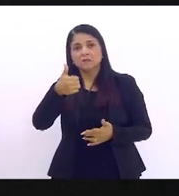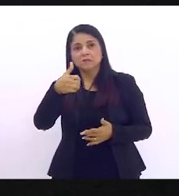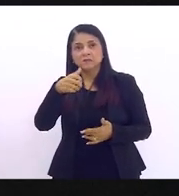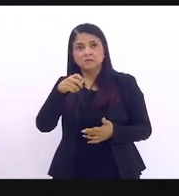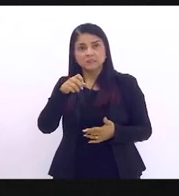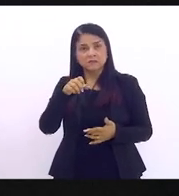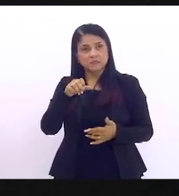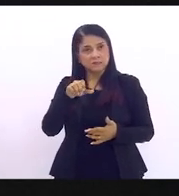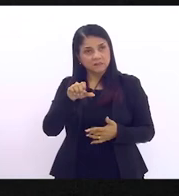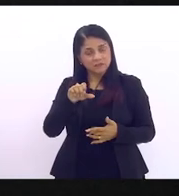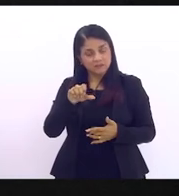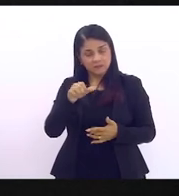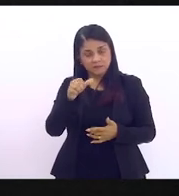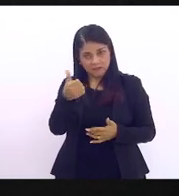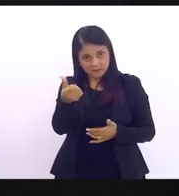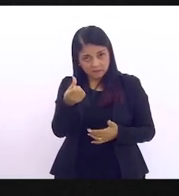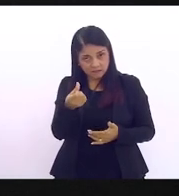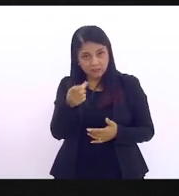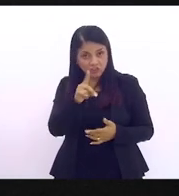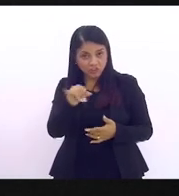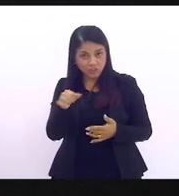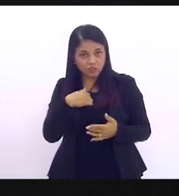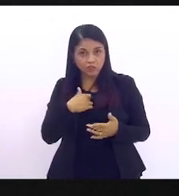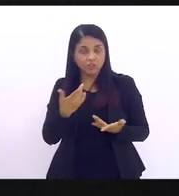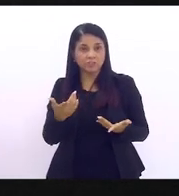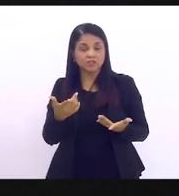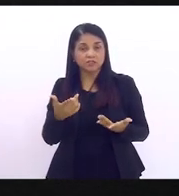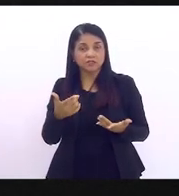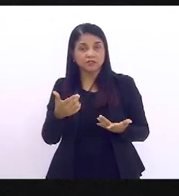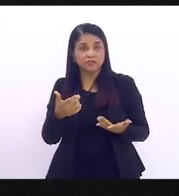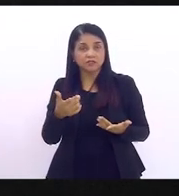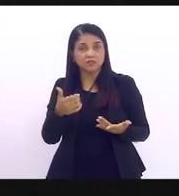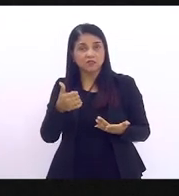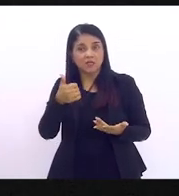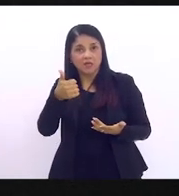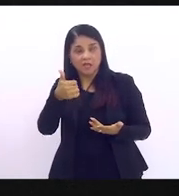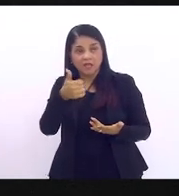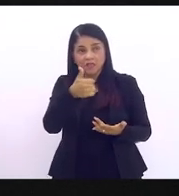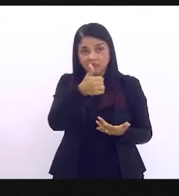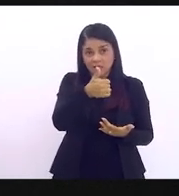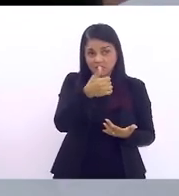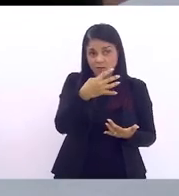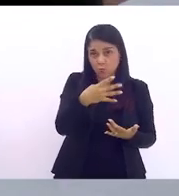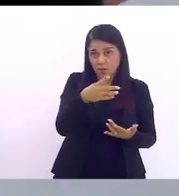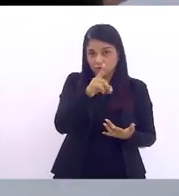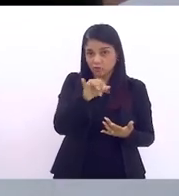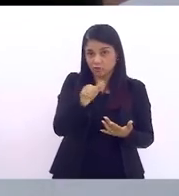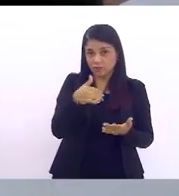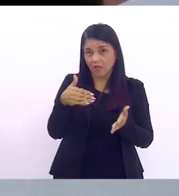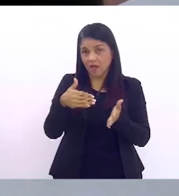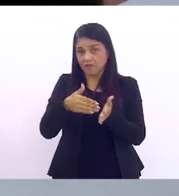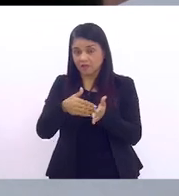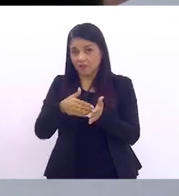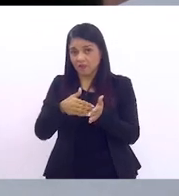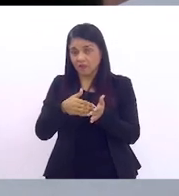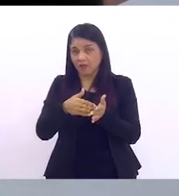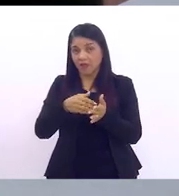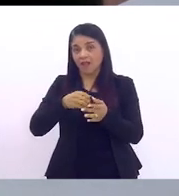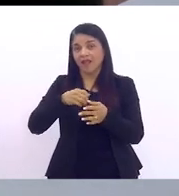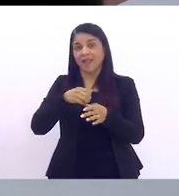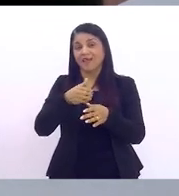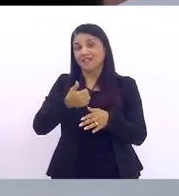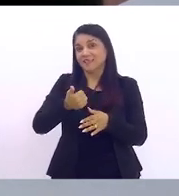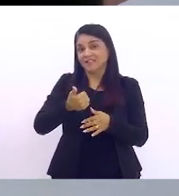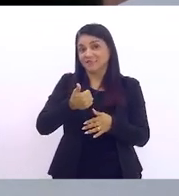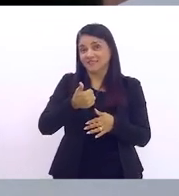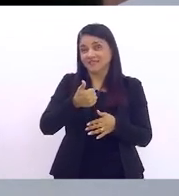sistema o meu pagamento e aí que acontece no 15º dia meite ela ela é multada a ntt aplica a